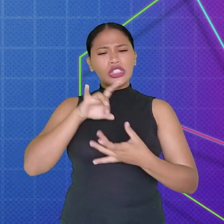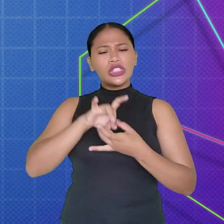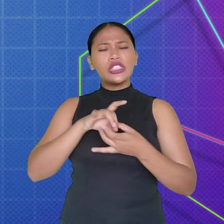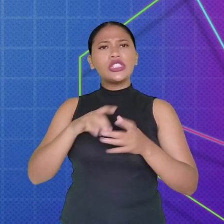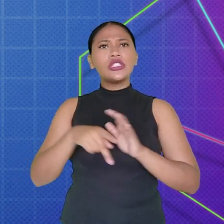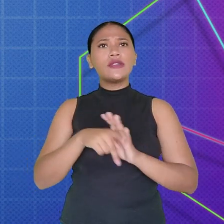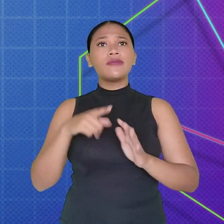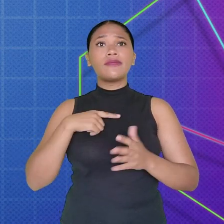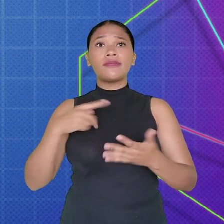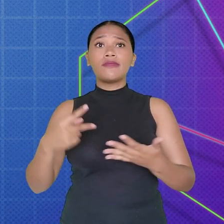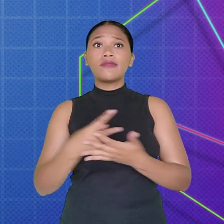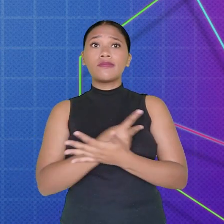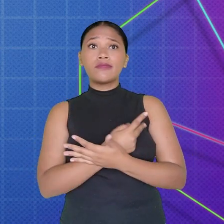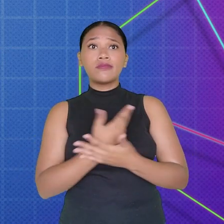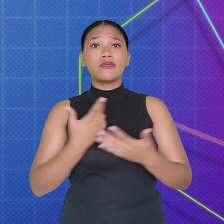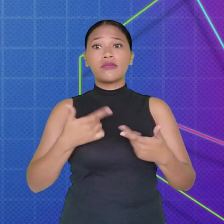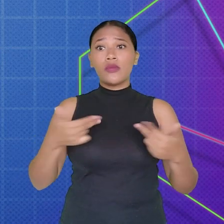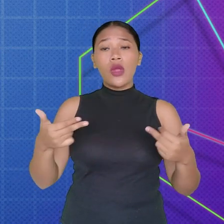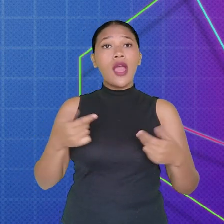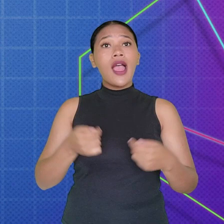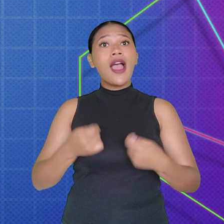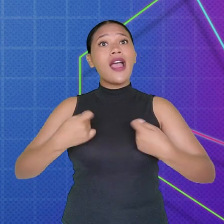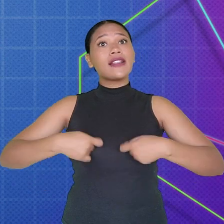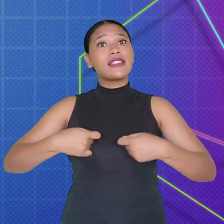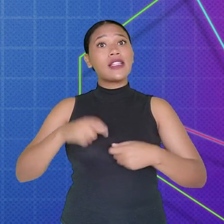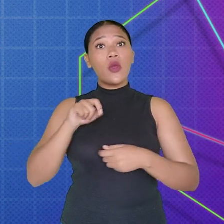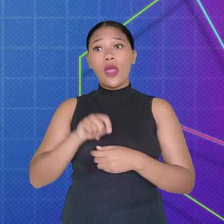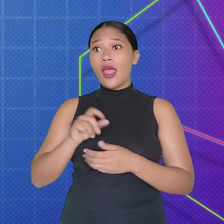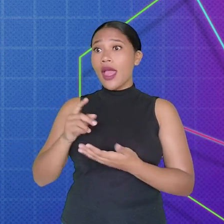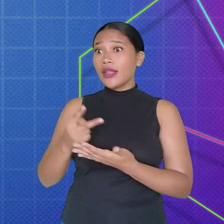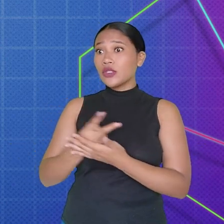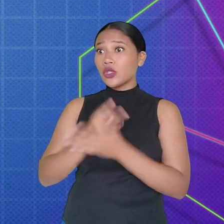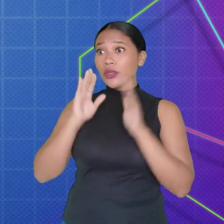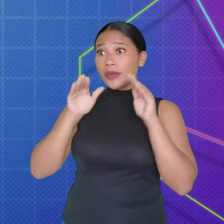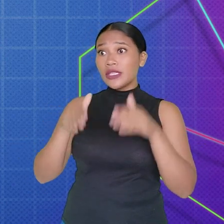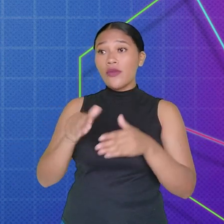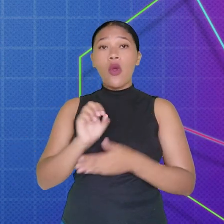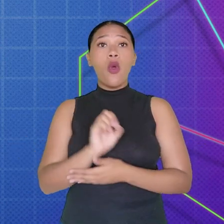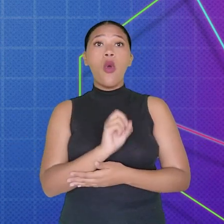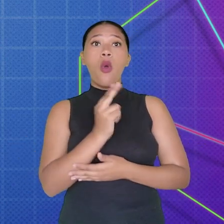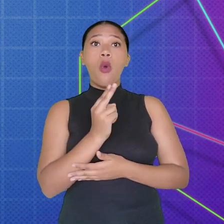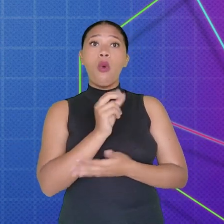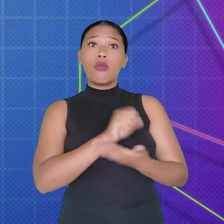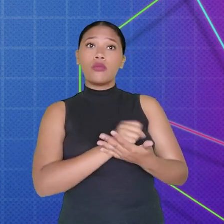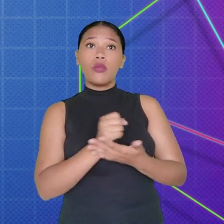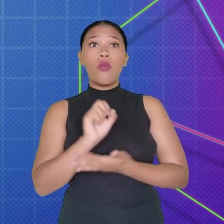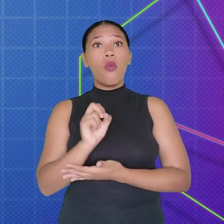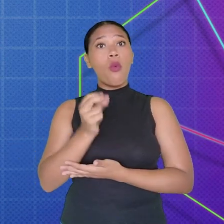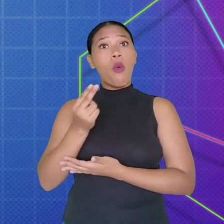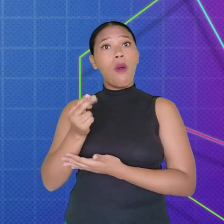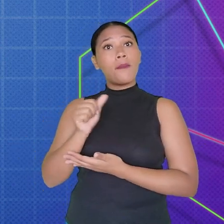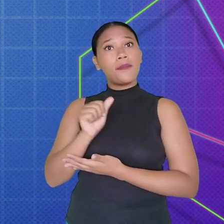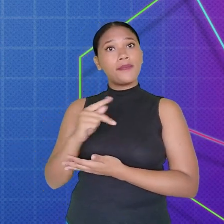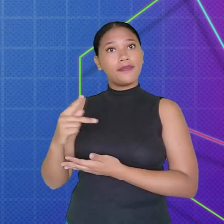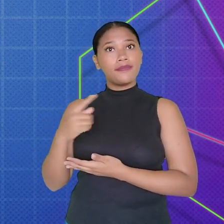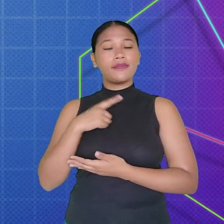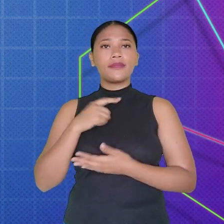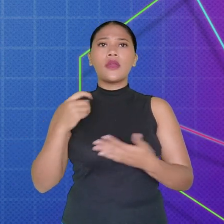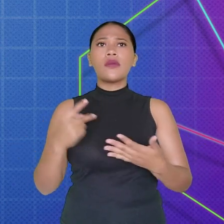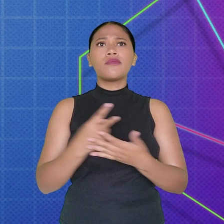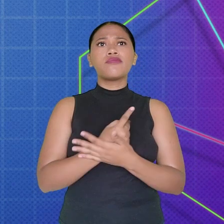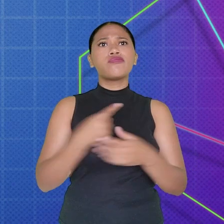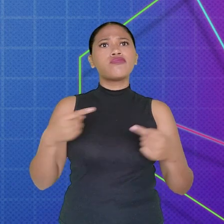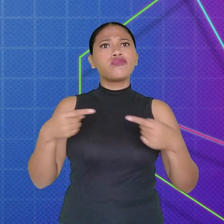desenvolvedores definir eventos e condições para acionar ações específicas no jogo ou aplicativo. No Construct, a lógica